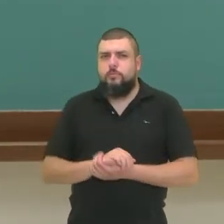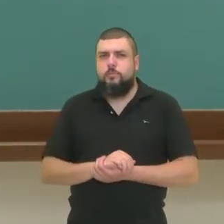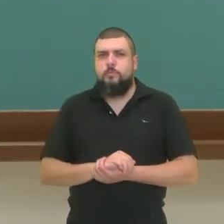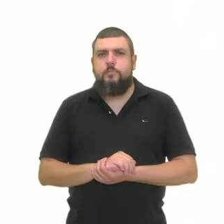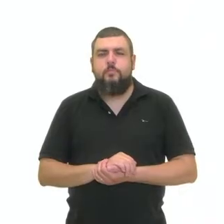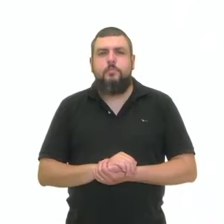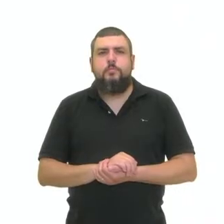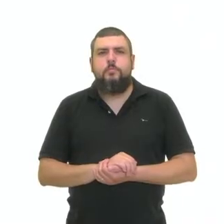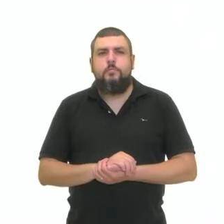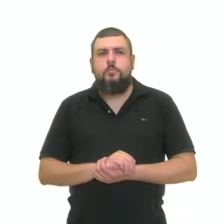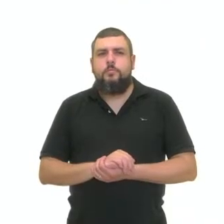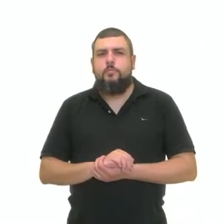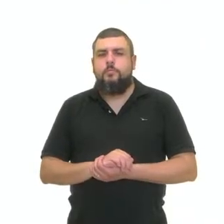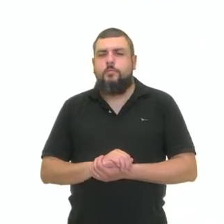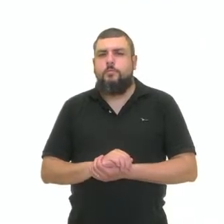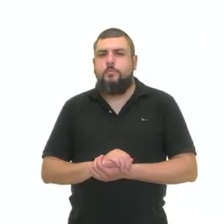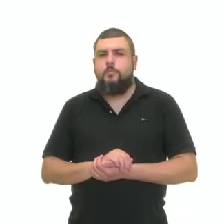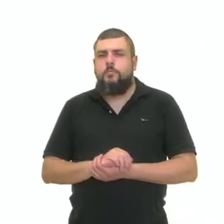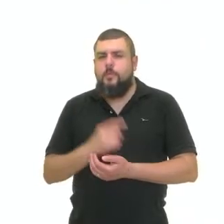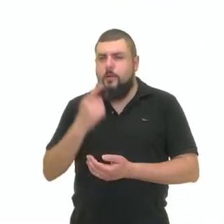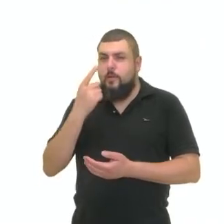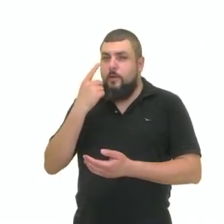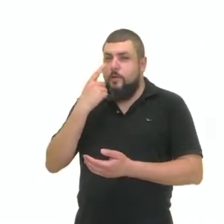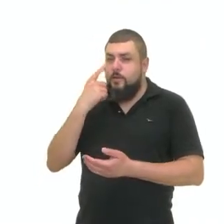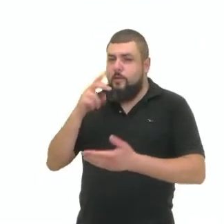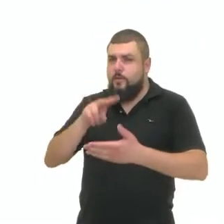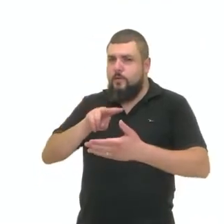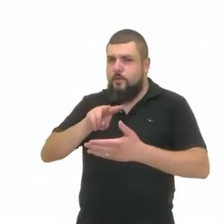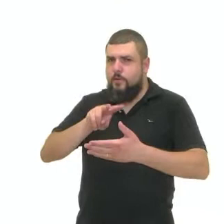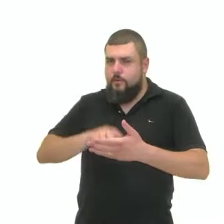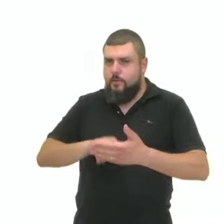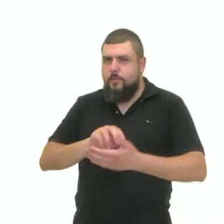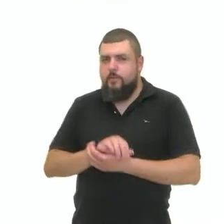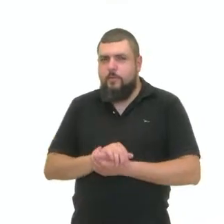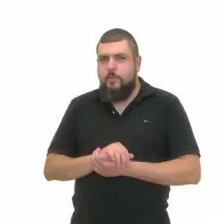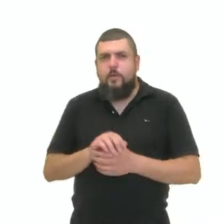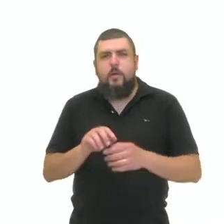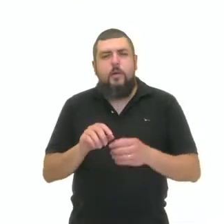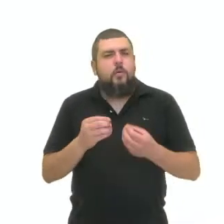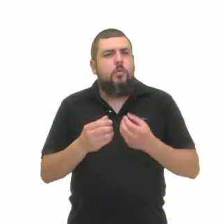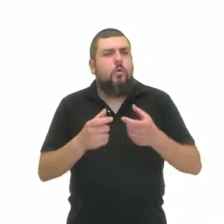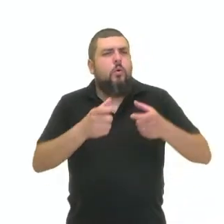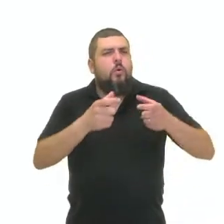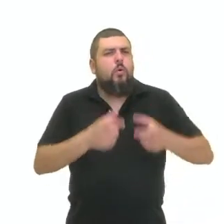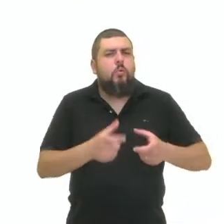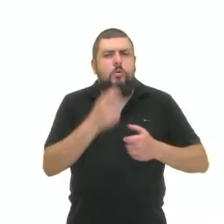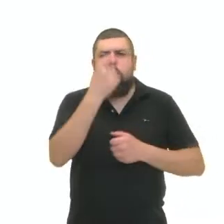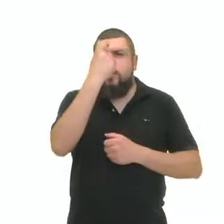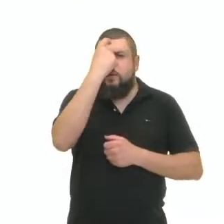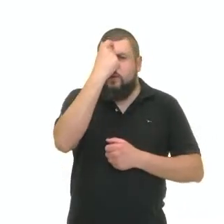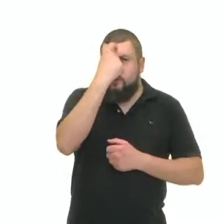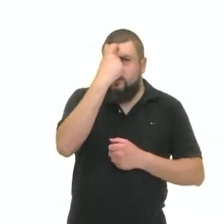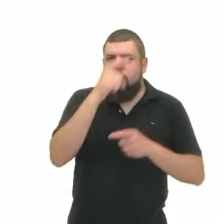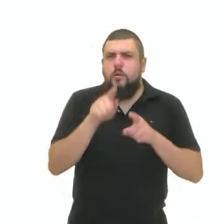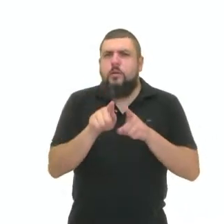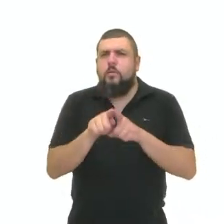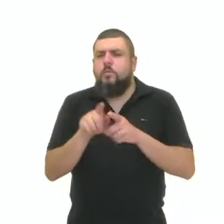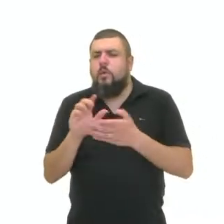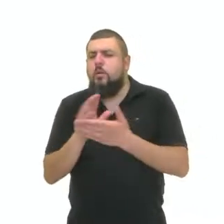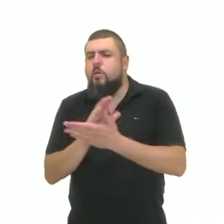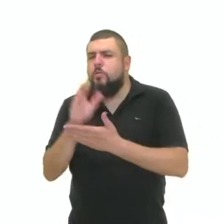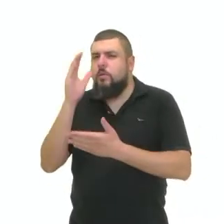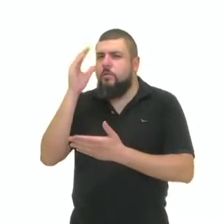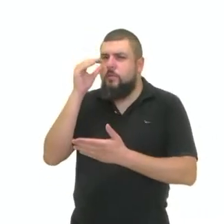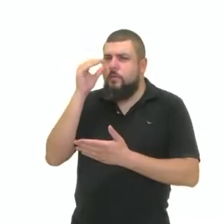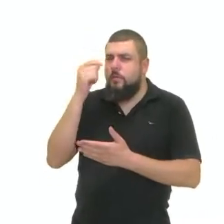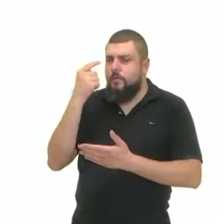Começando com a localização da Índia, e algumas curiosidades sobre o território indiano. A República